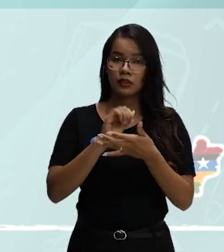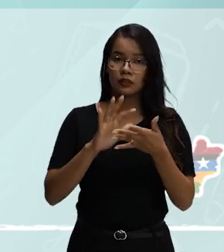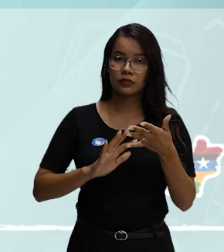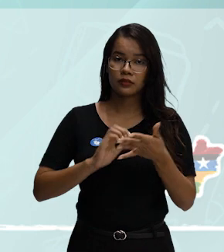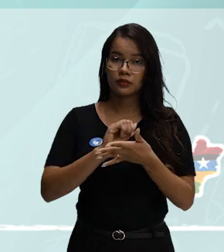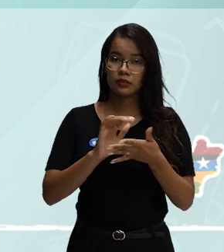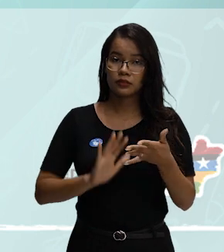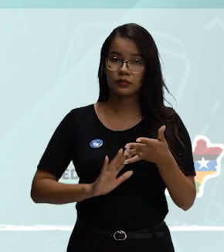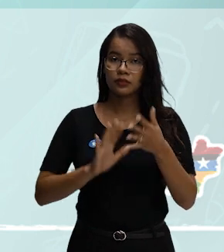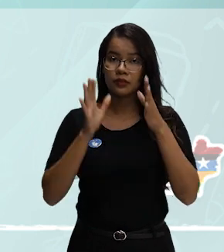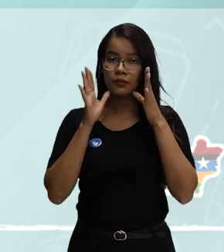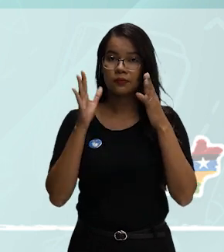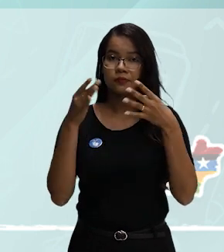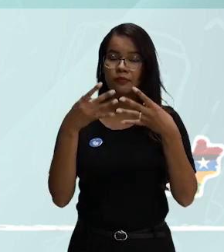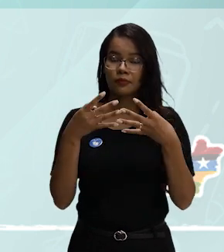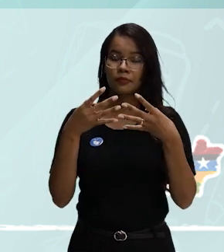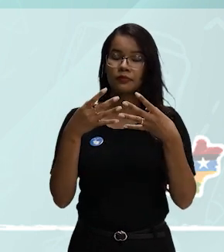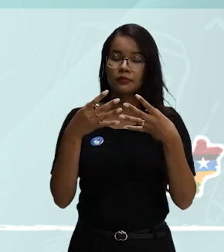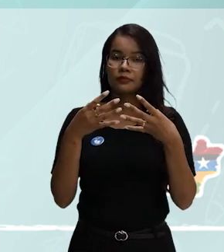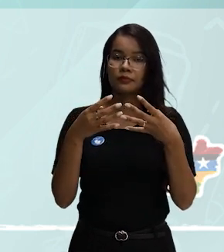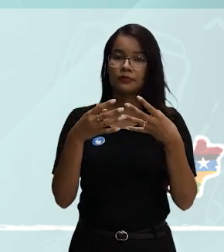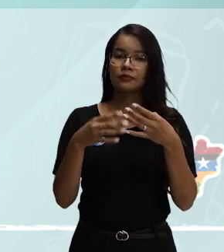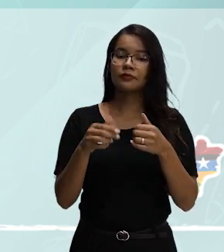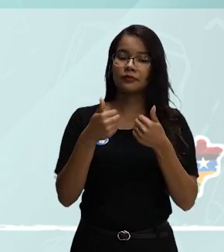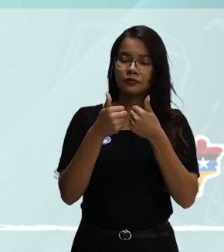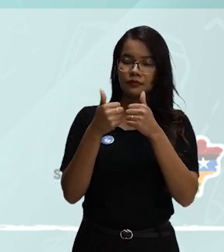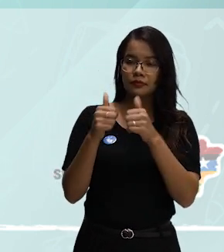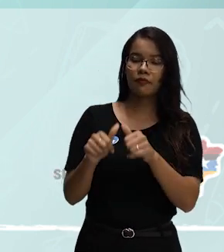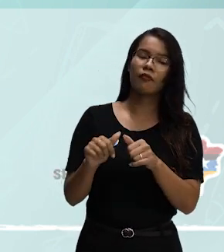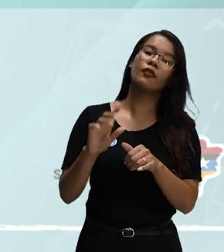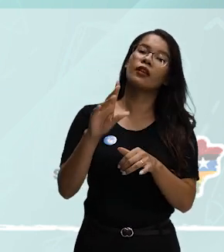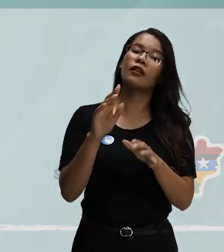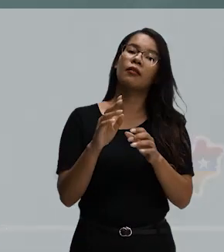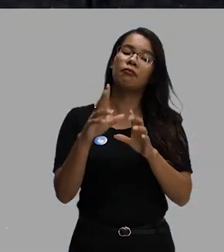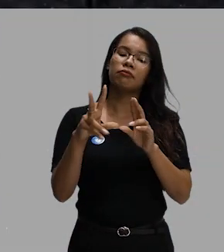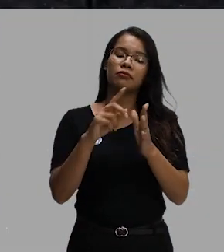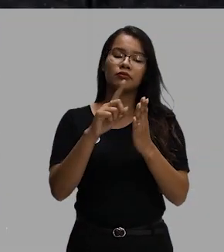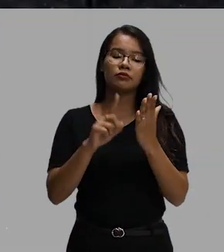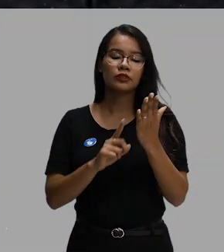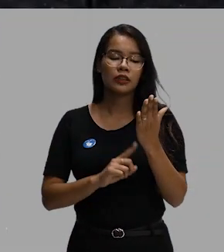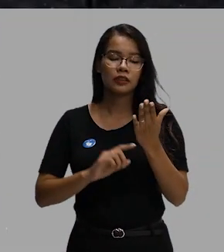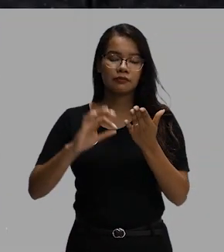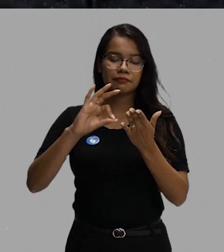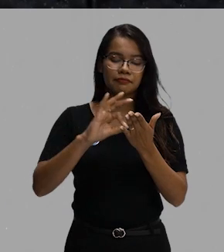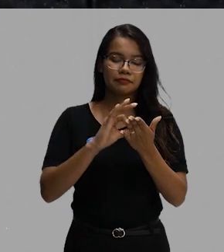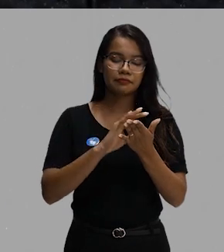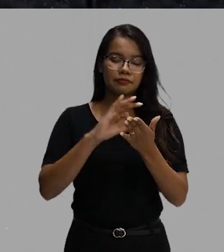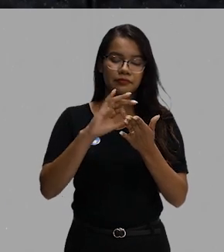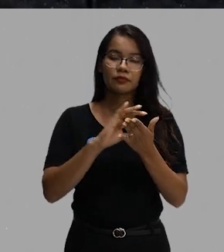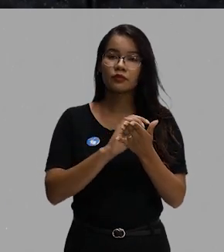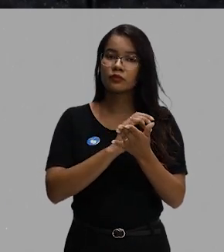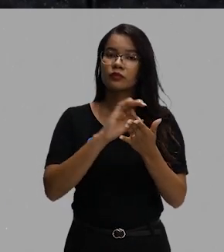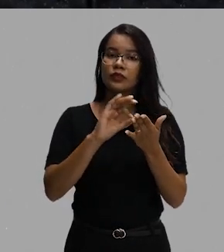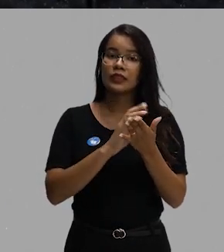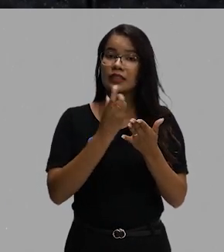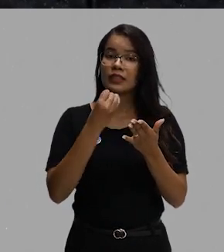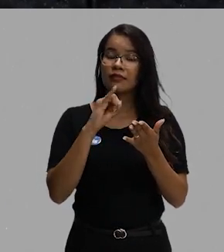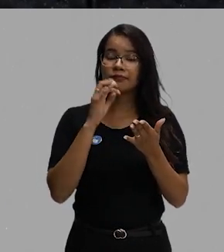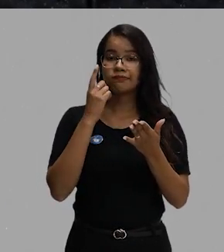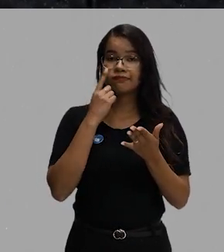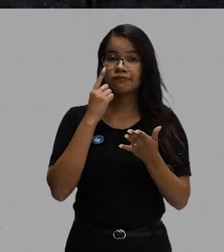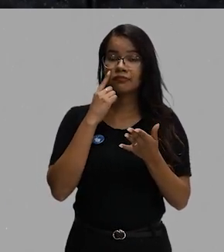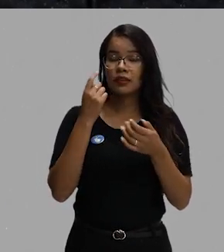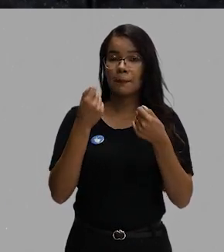Acompanhe comigo aí em casa, pegue um caderno, faça as suas anotações. Se tiver